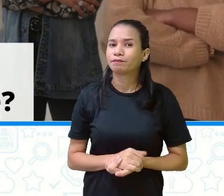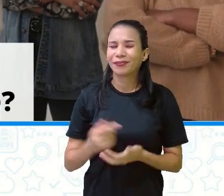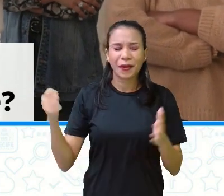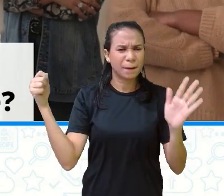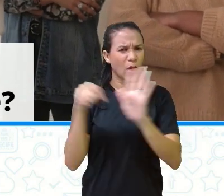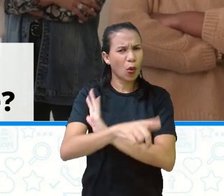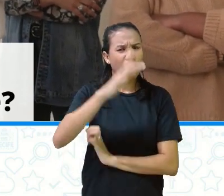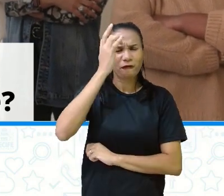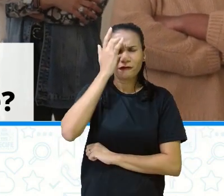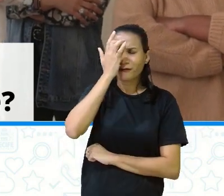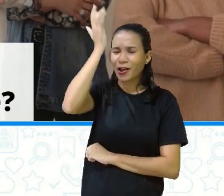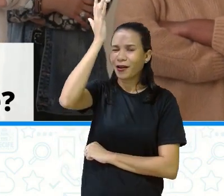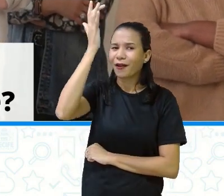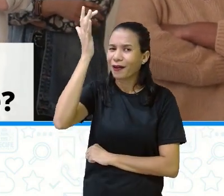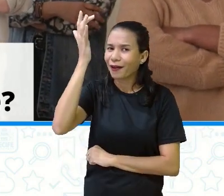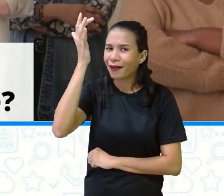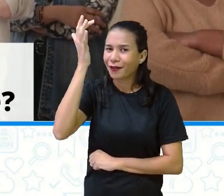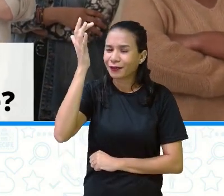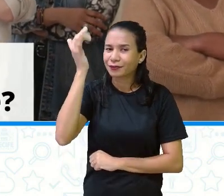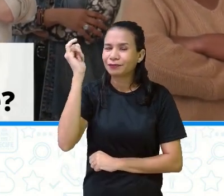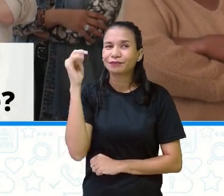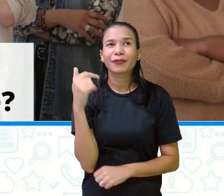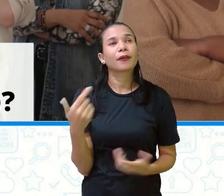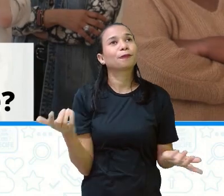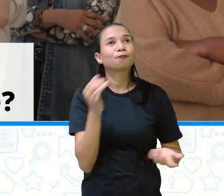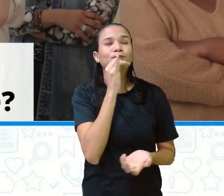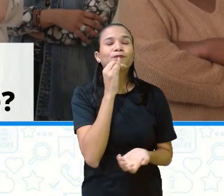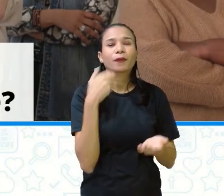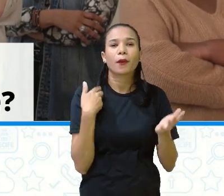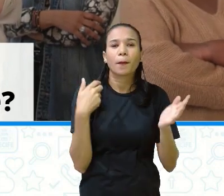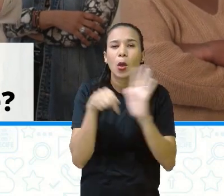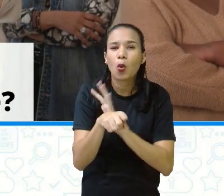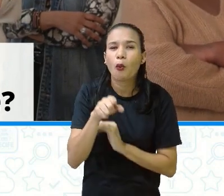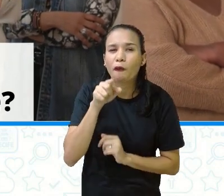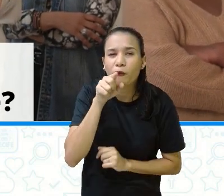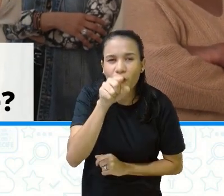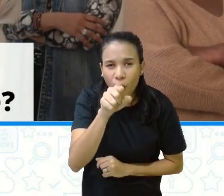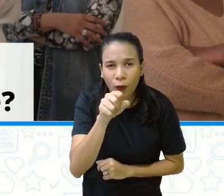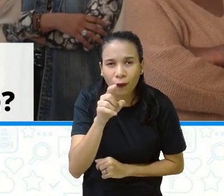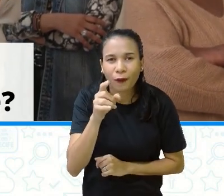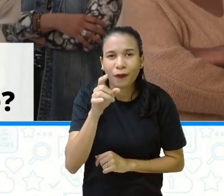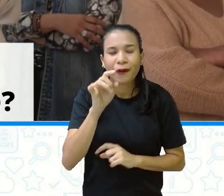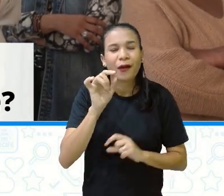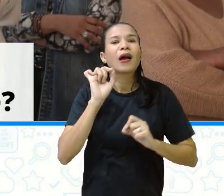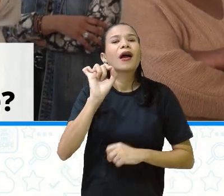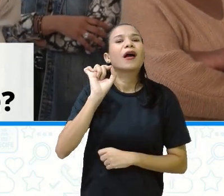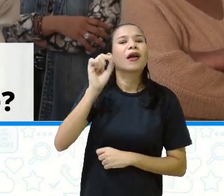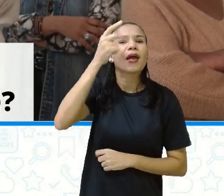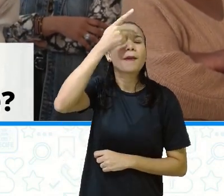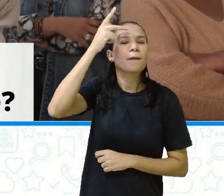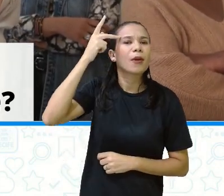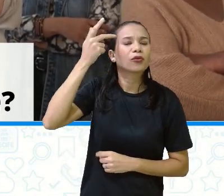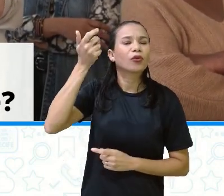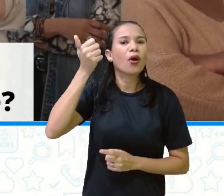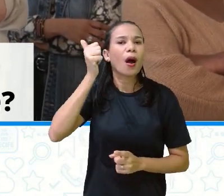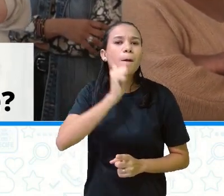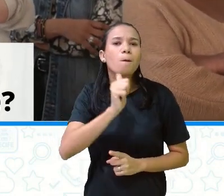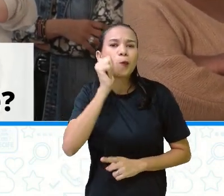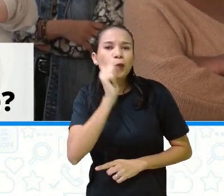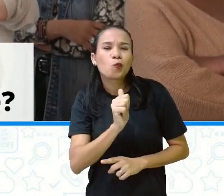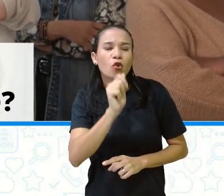Pergunta fácil. Se eu te perguntasse, quem são as mulheres que